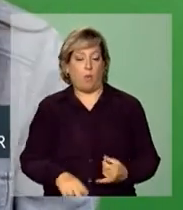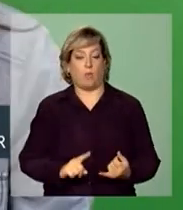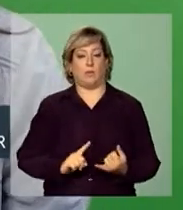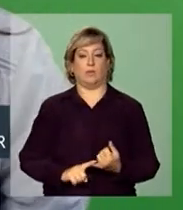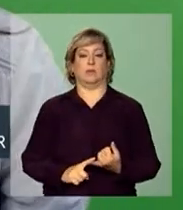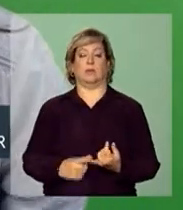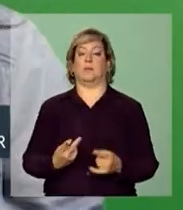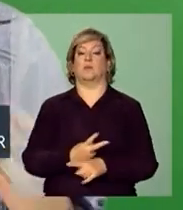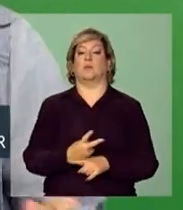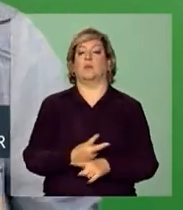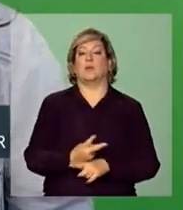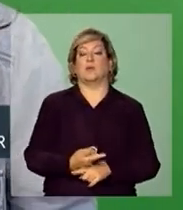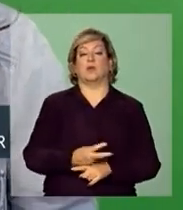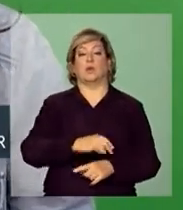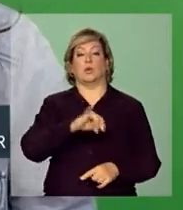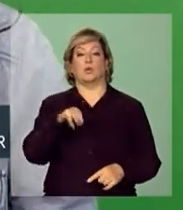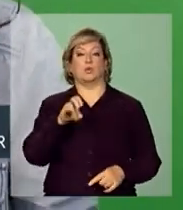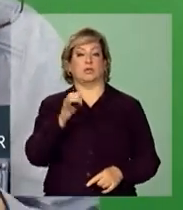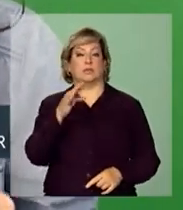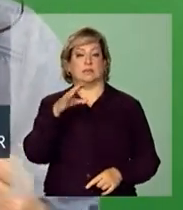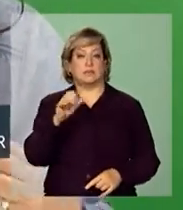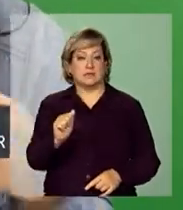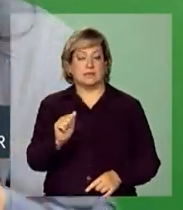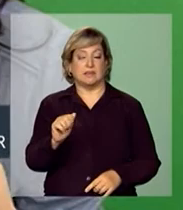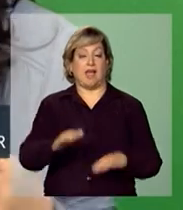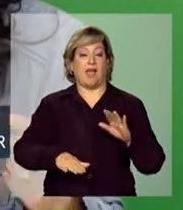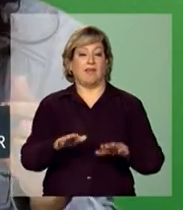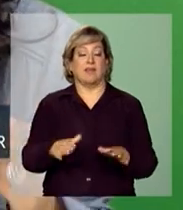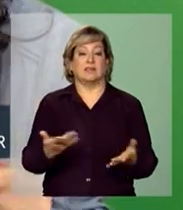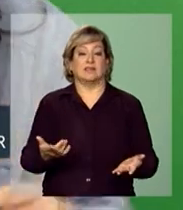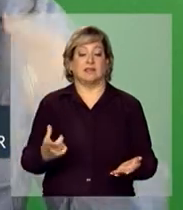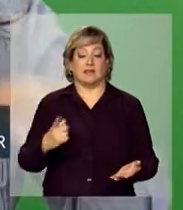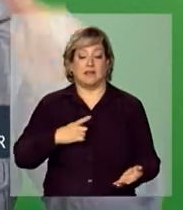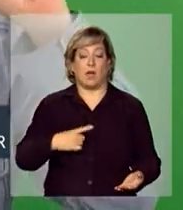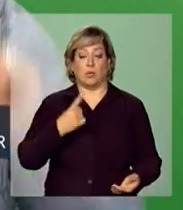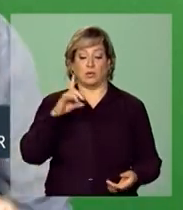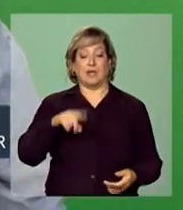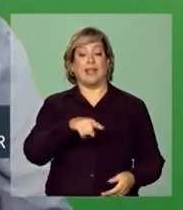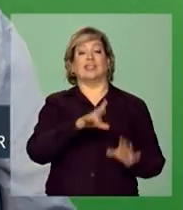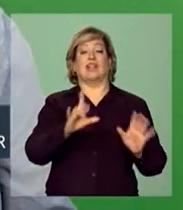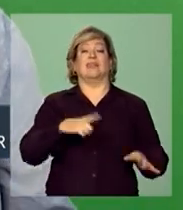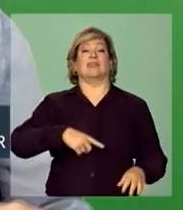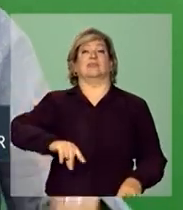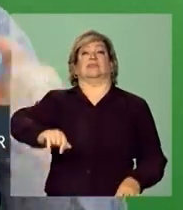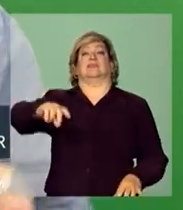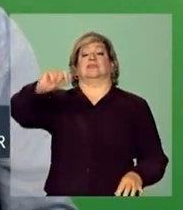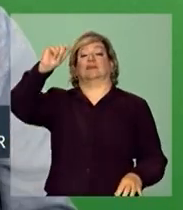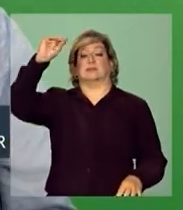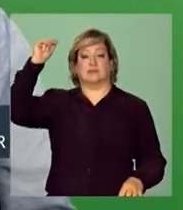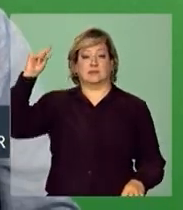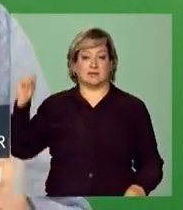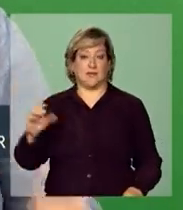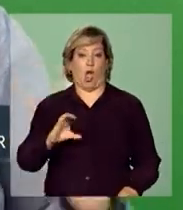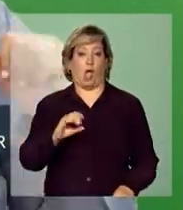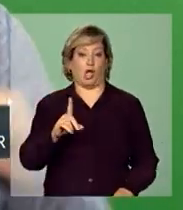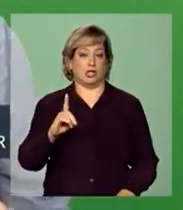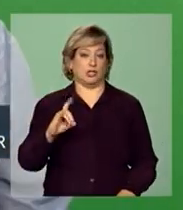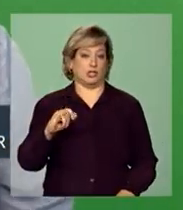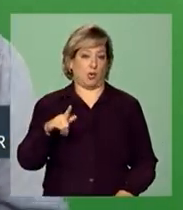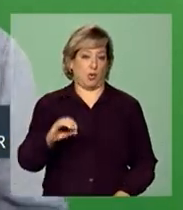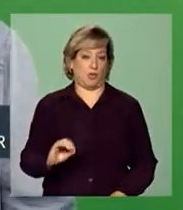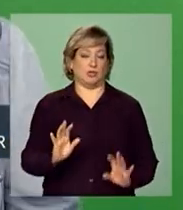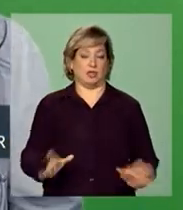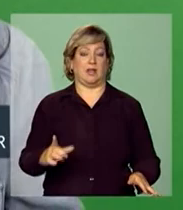a justiça muitas vezes para exercer um direito que ele já tem desde 1990 desde o código que é